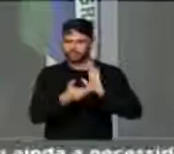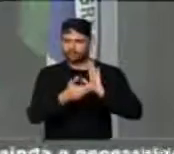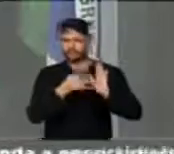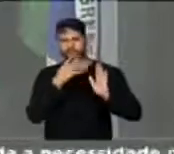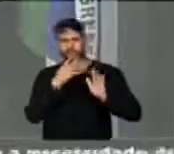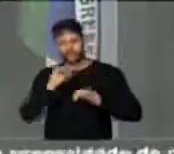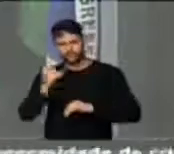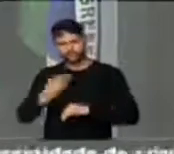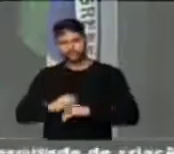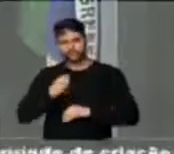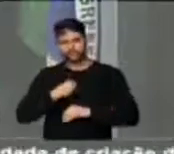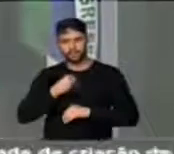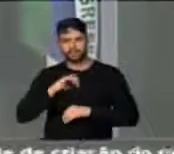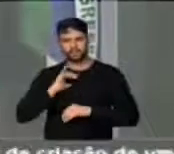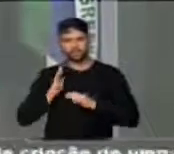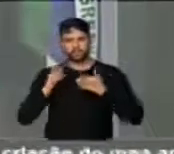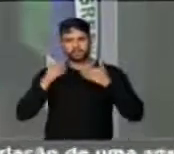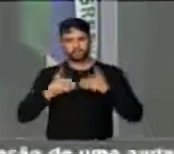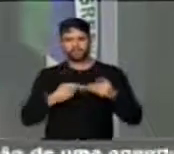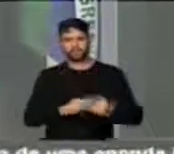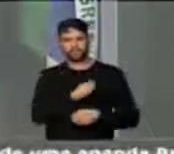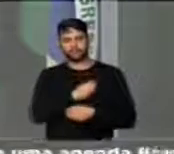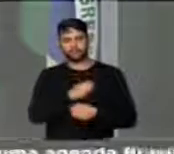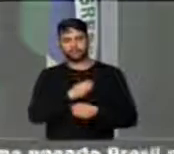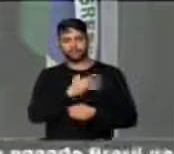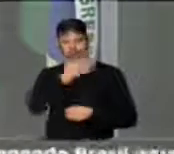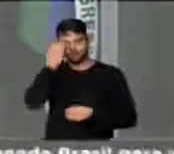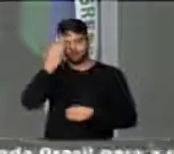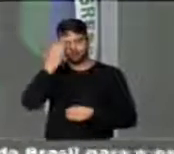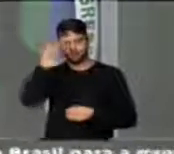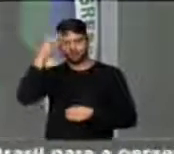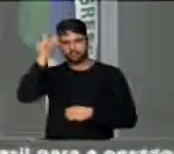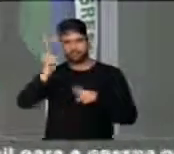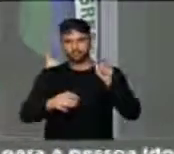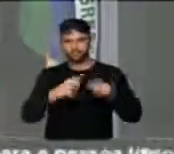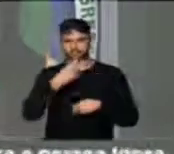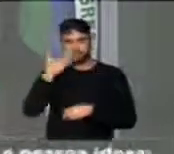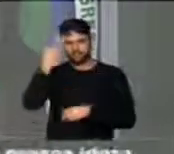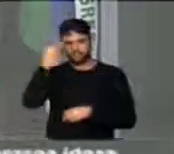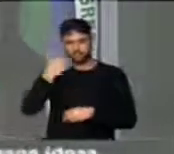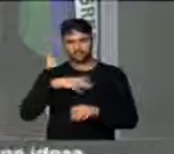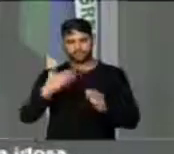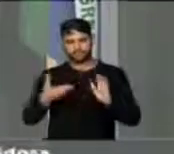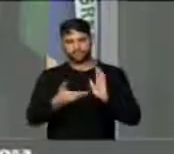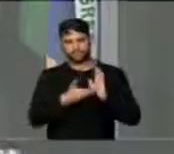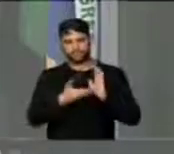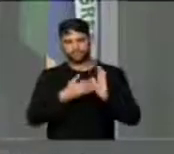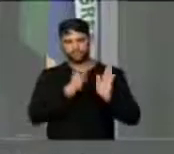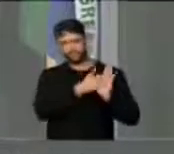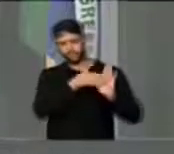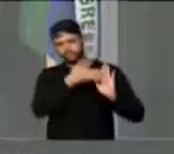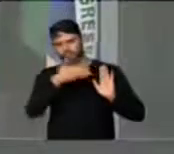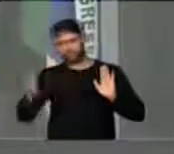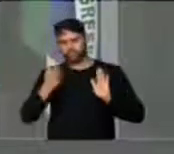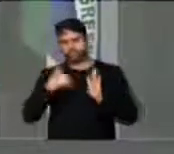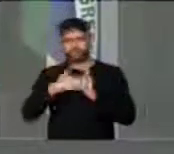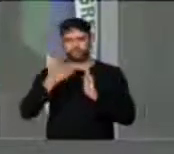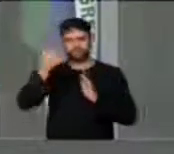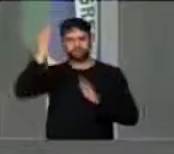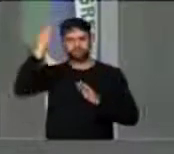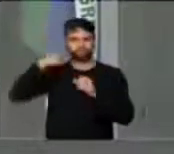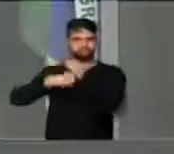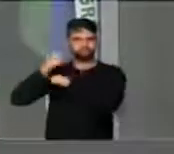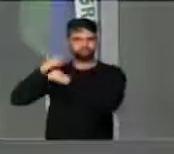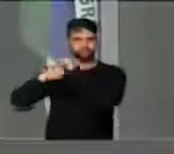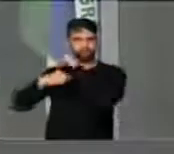o privilégio e a honra de conviver com as maiores expressões do parlamento durante todo esse período.